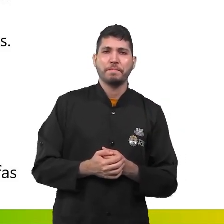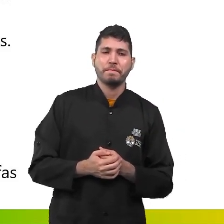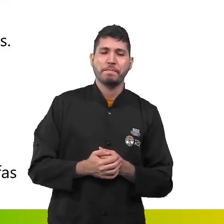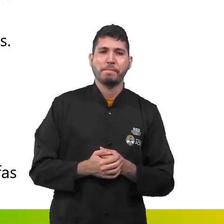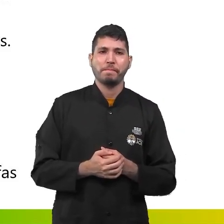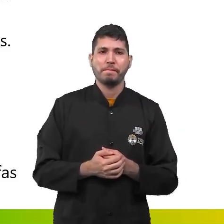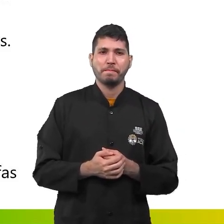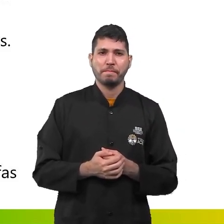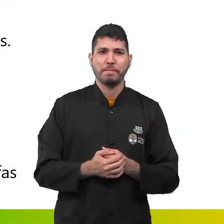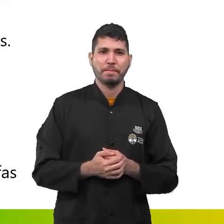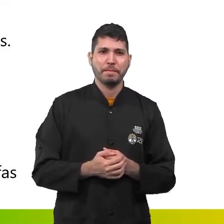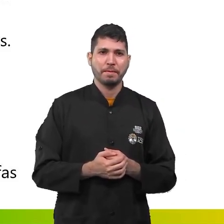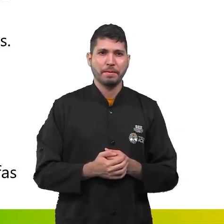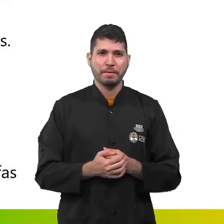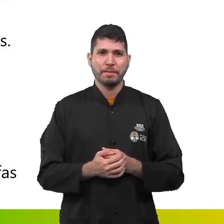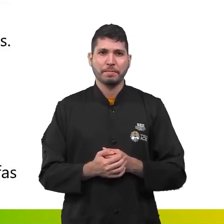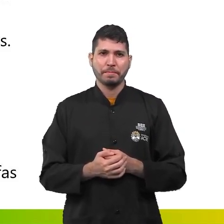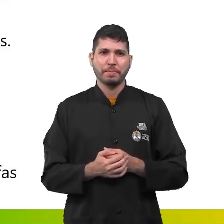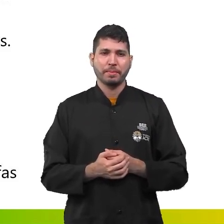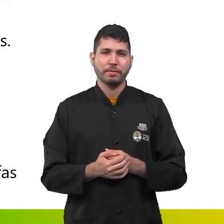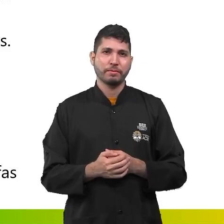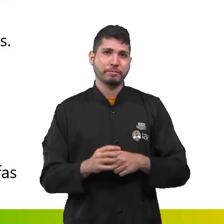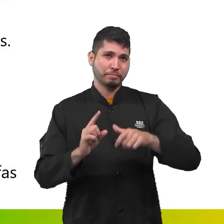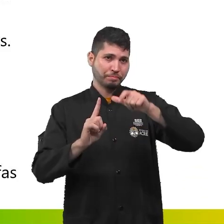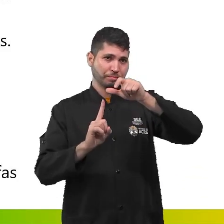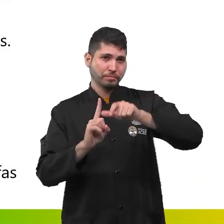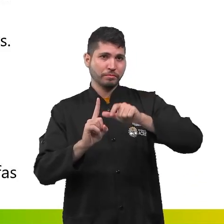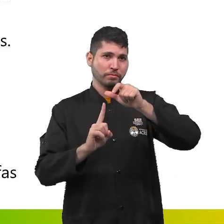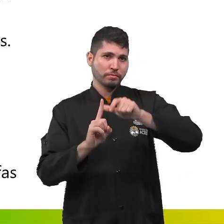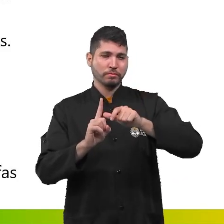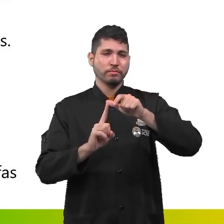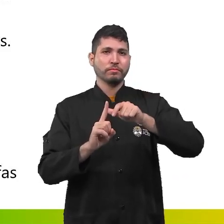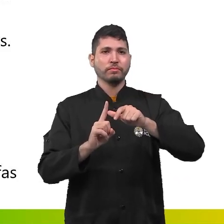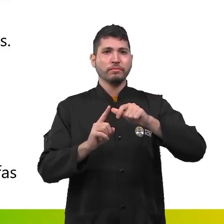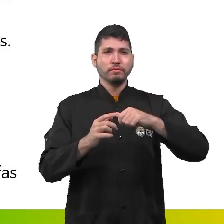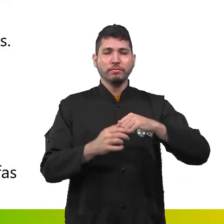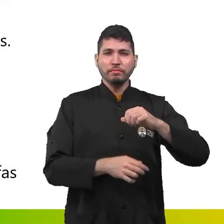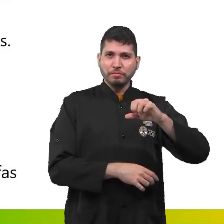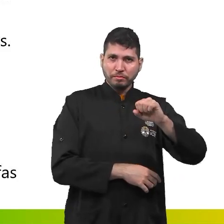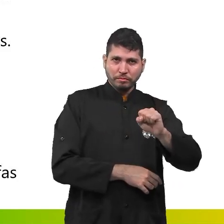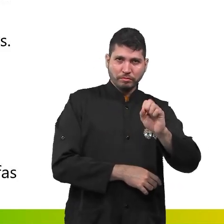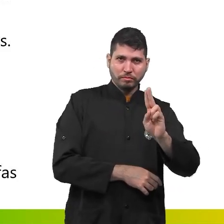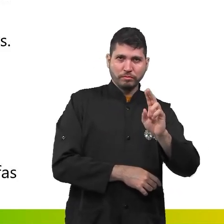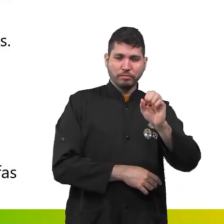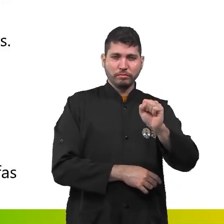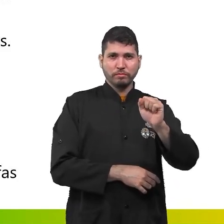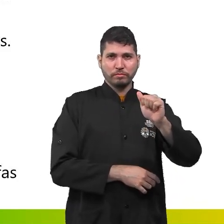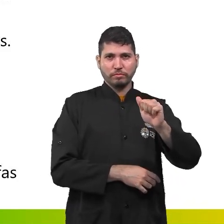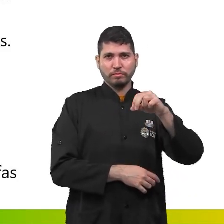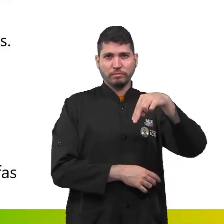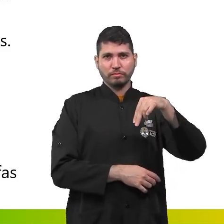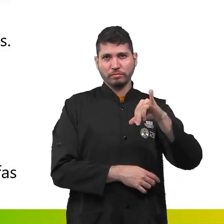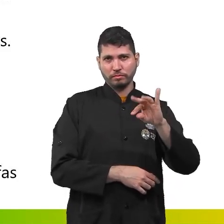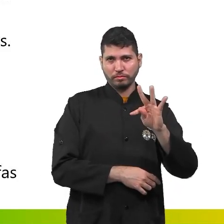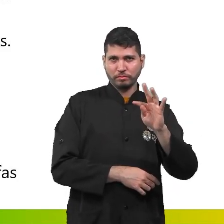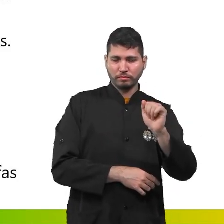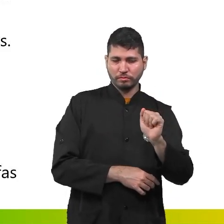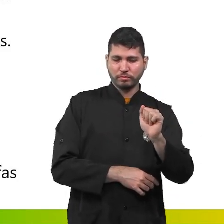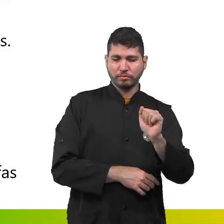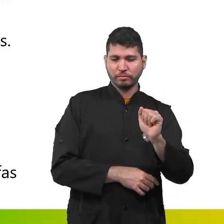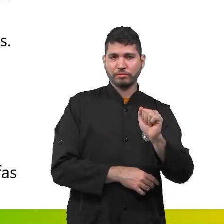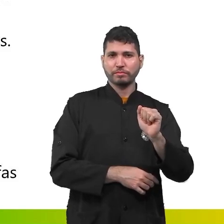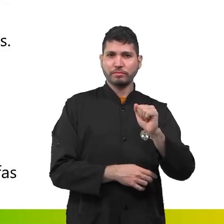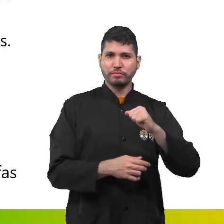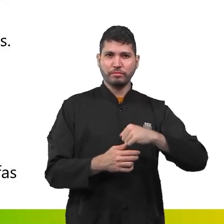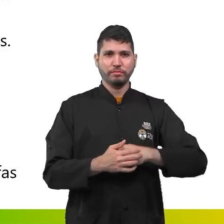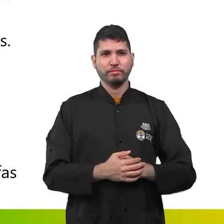nessa concepção da personagem, ou seja, da Suzanita, não é da Mafalda. Então, a primeira coisa que você, estudante, deve